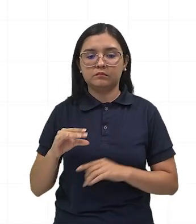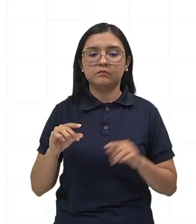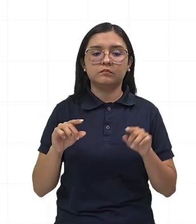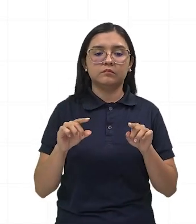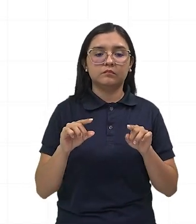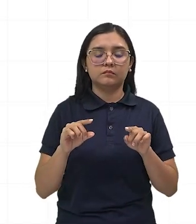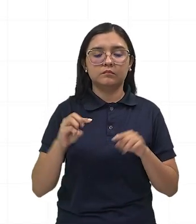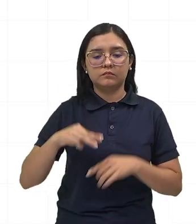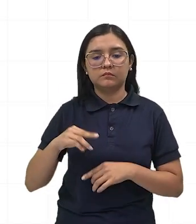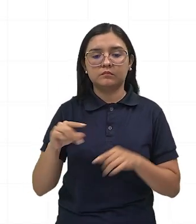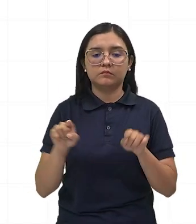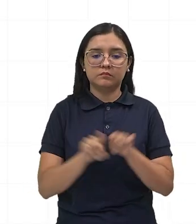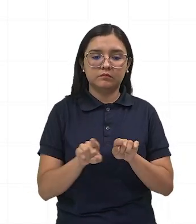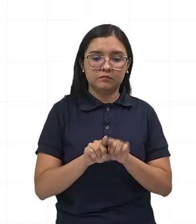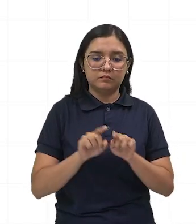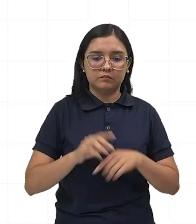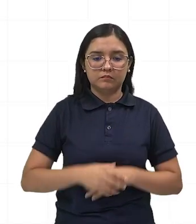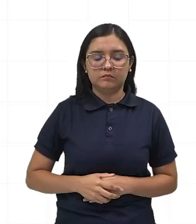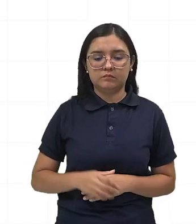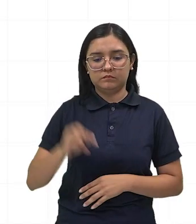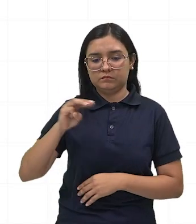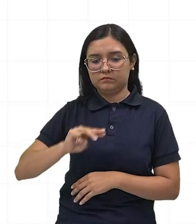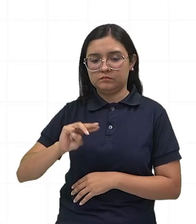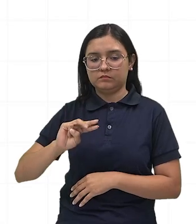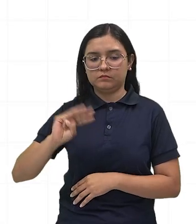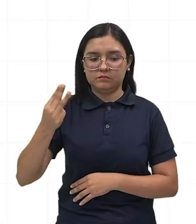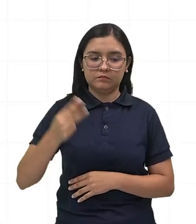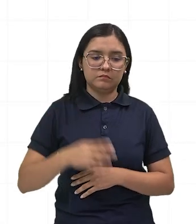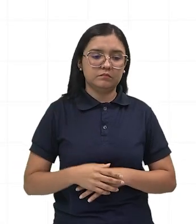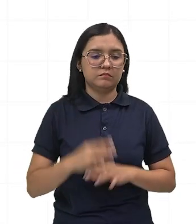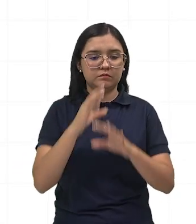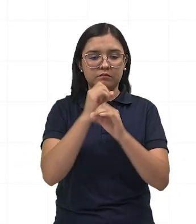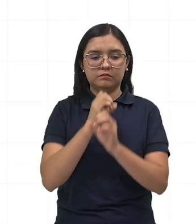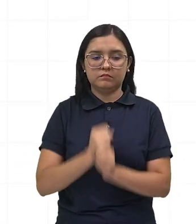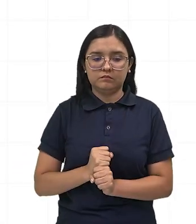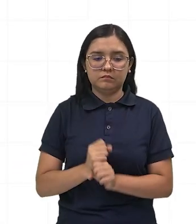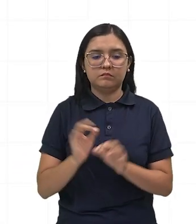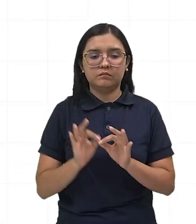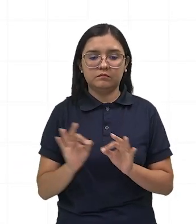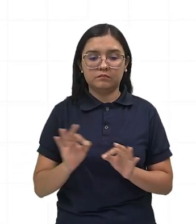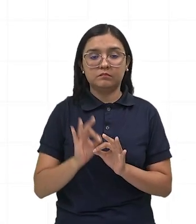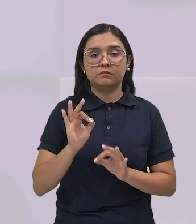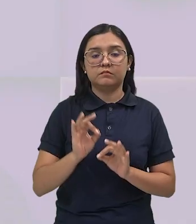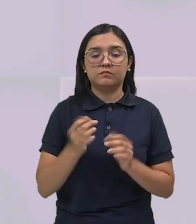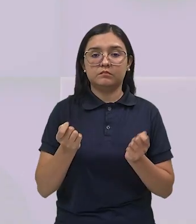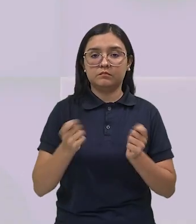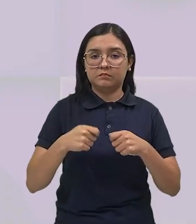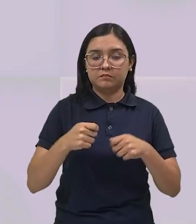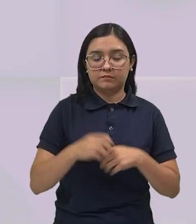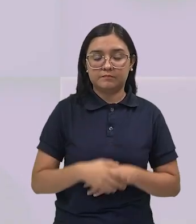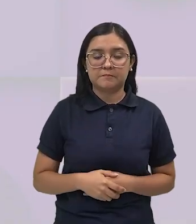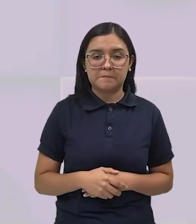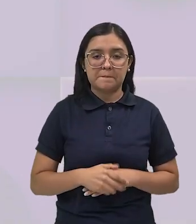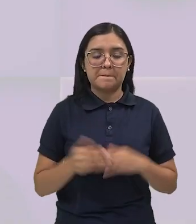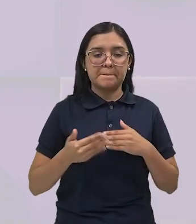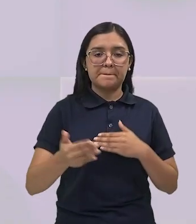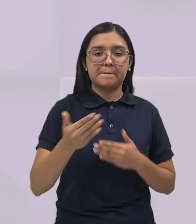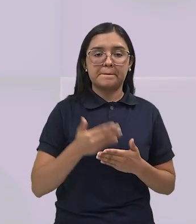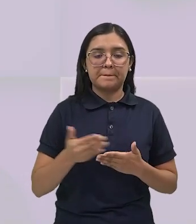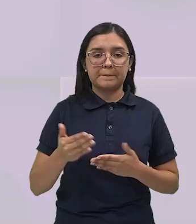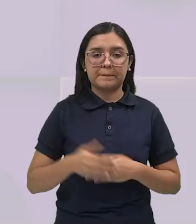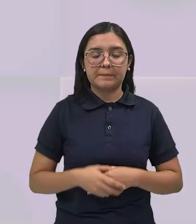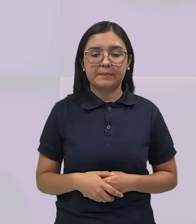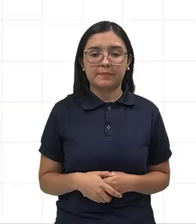cúbico, litro e metro cúbico. Resolução de problemas com medidas de capacidade. Vamos à nossa